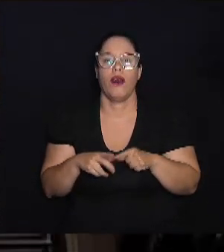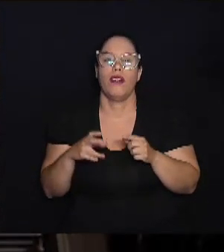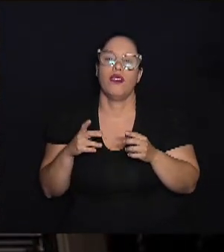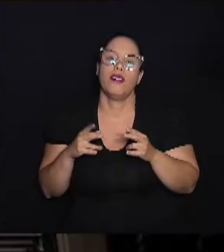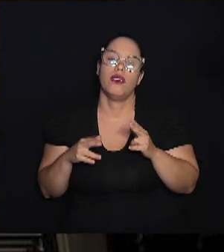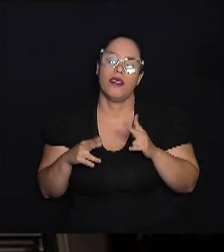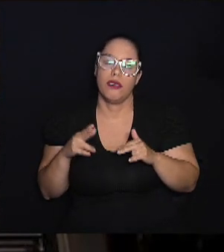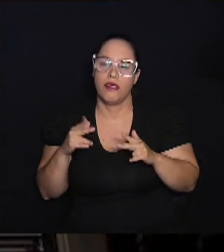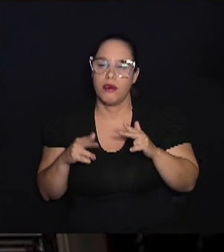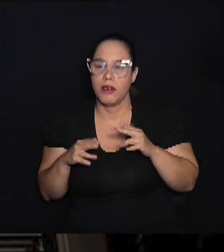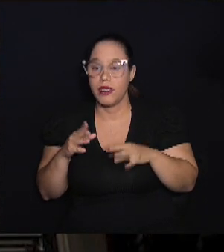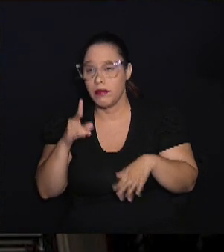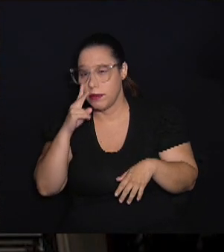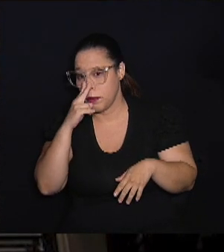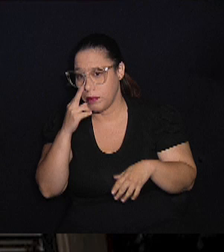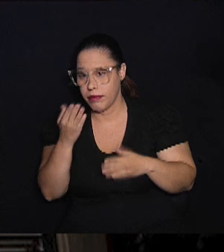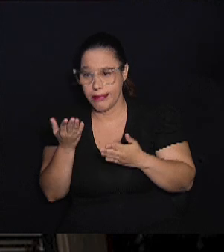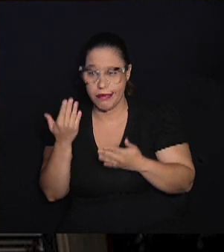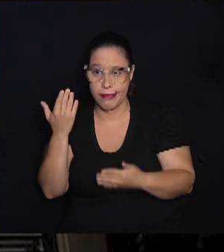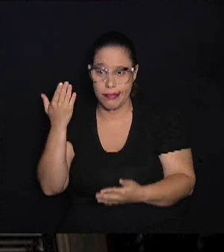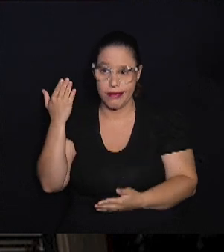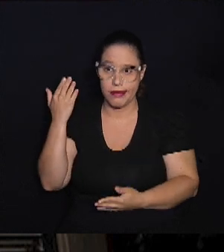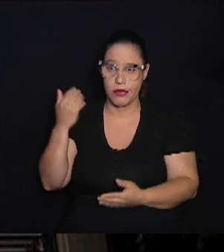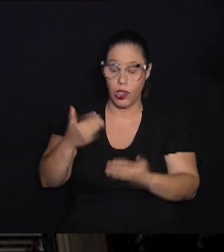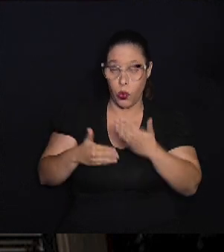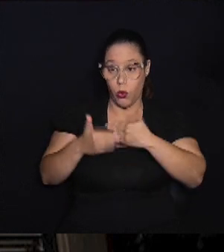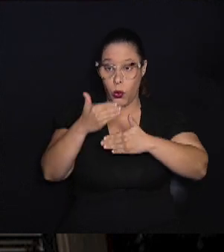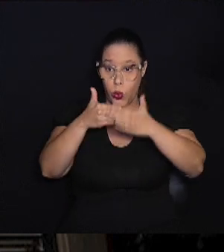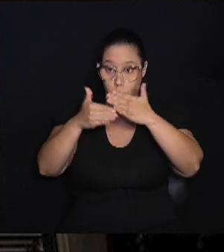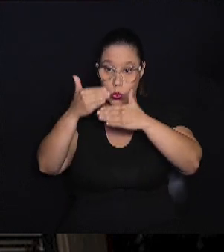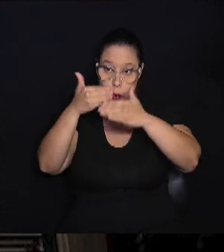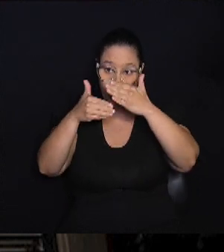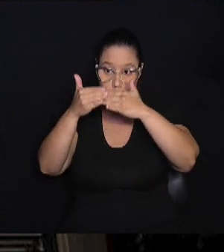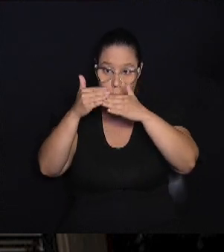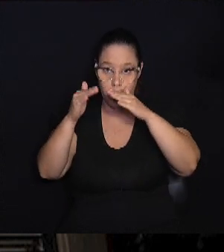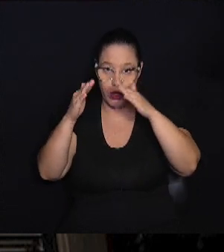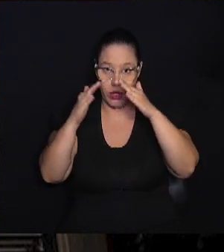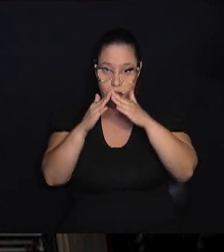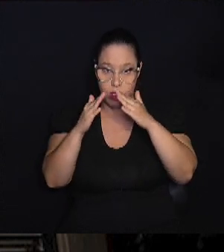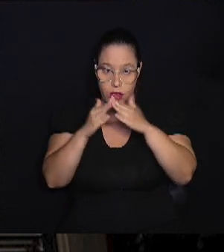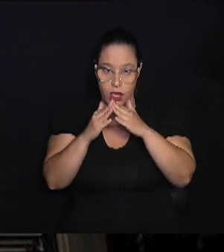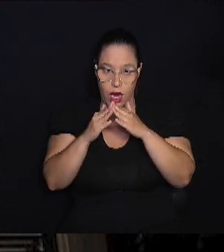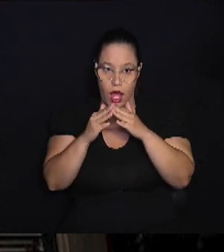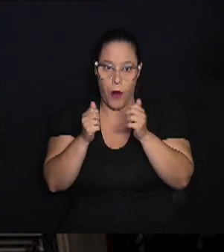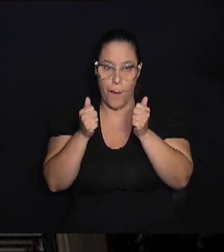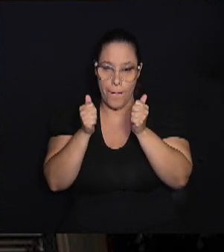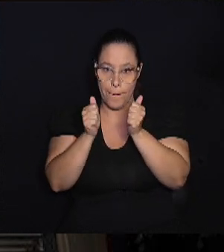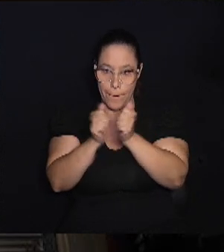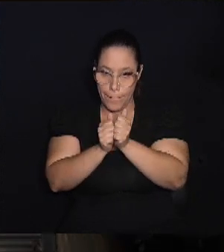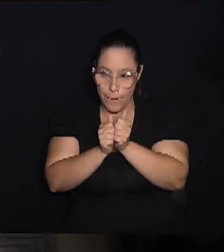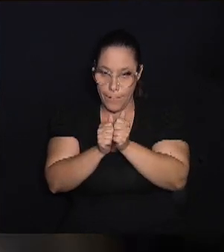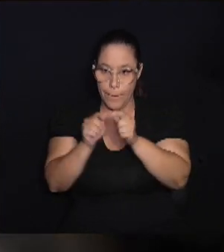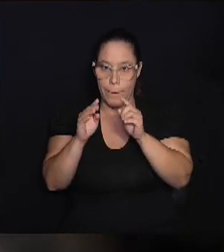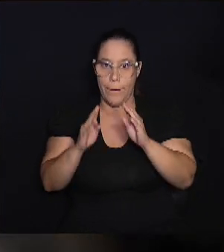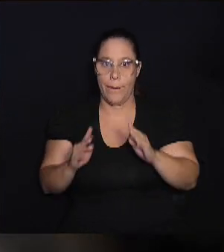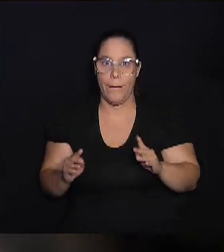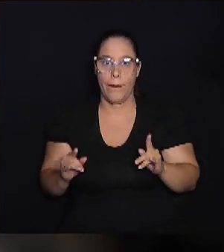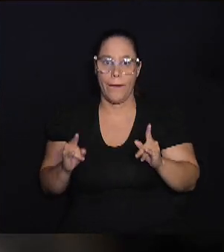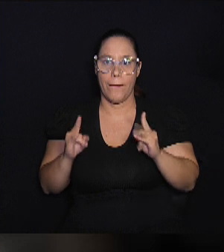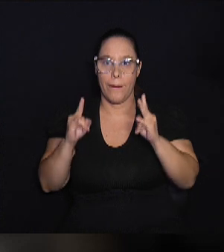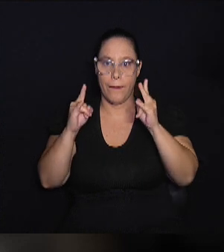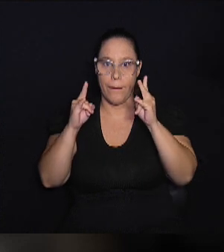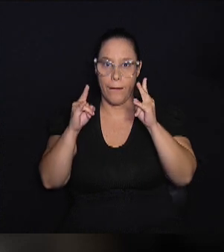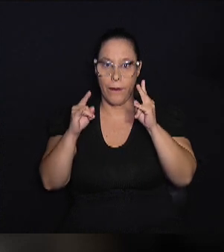mesmas características da época da construção. A escola é um bem protegido. O imóvel foi